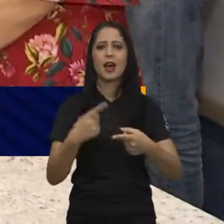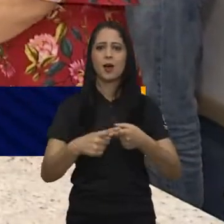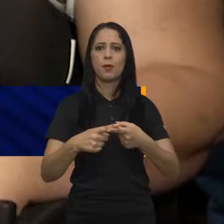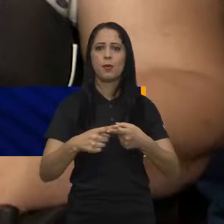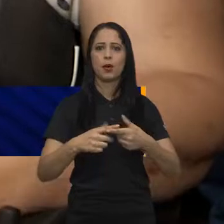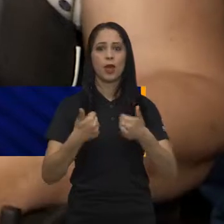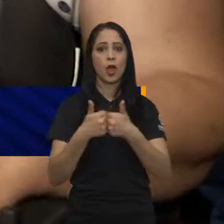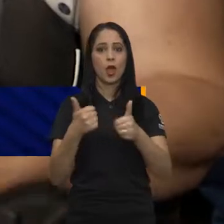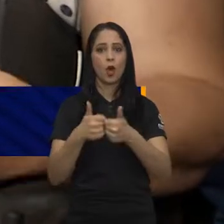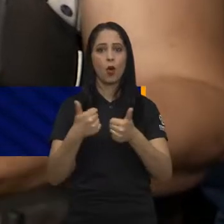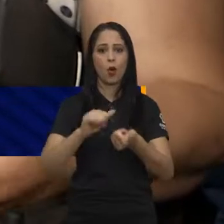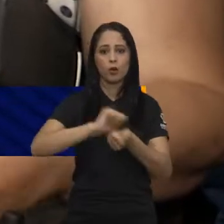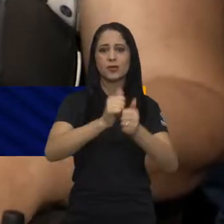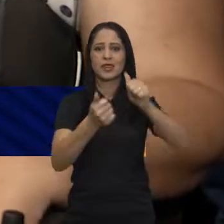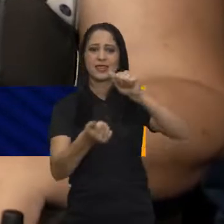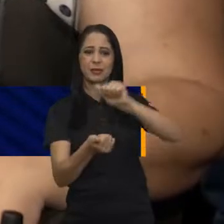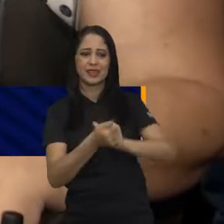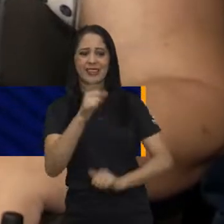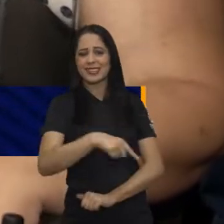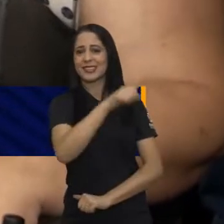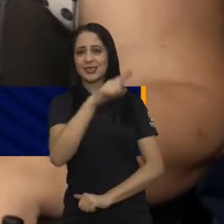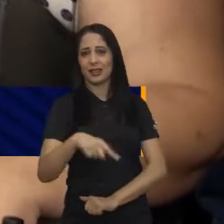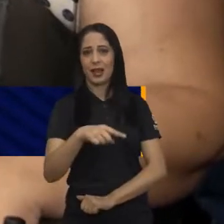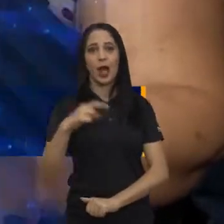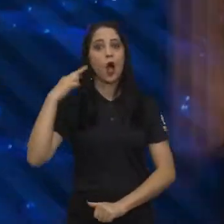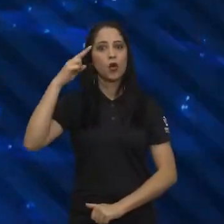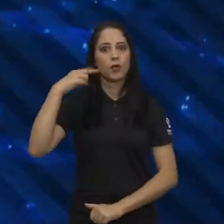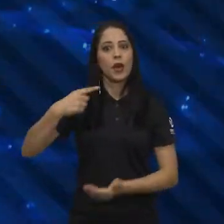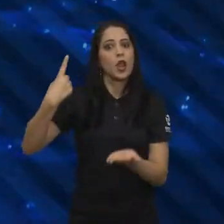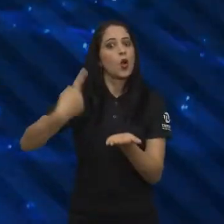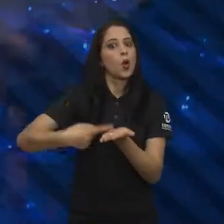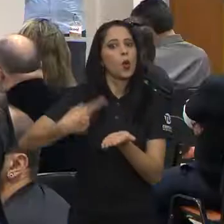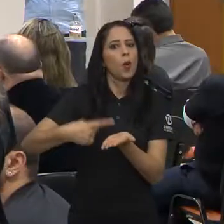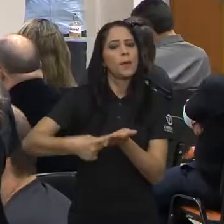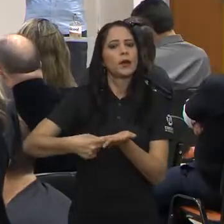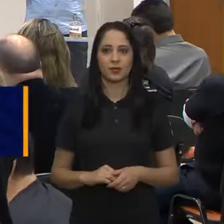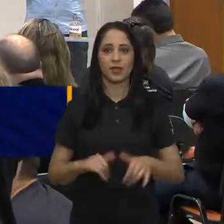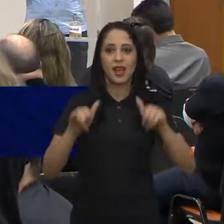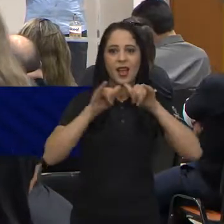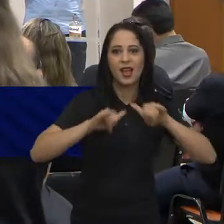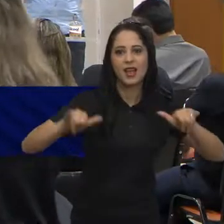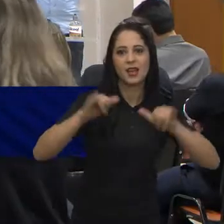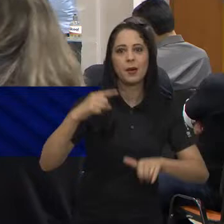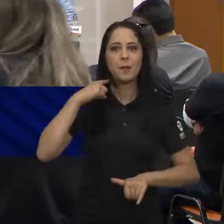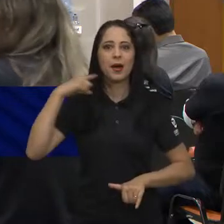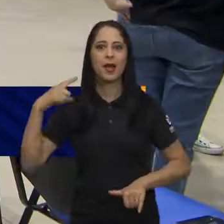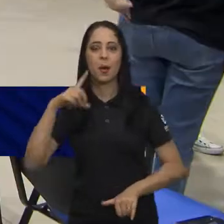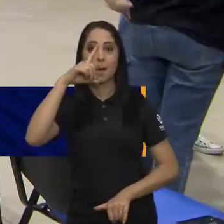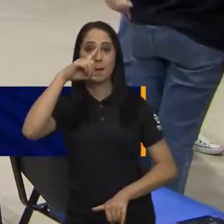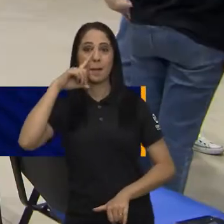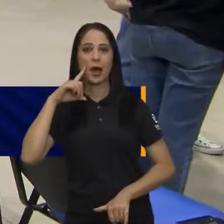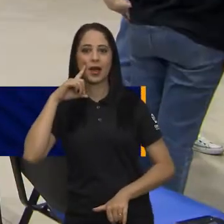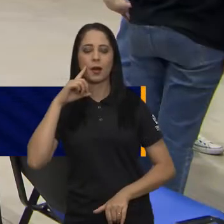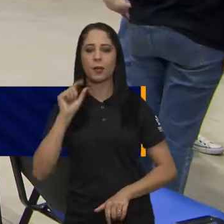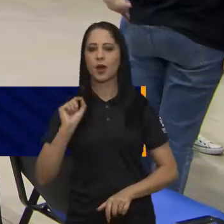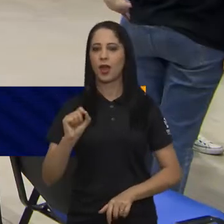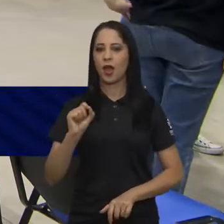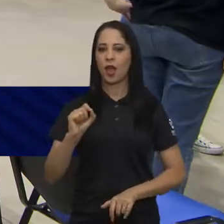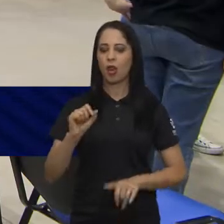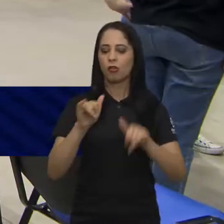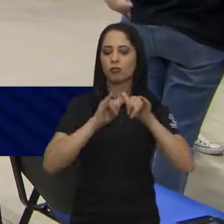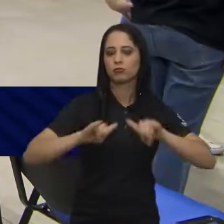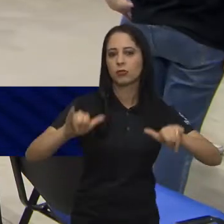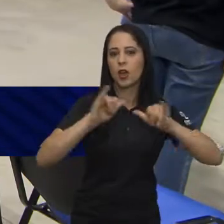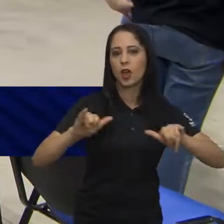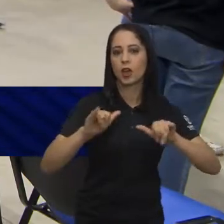adaptado vereadores se comprometeram apurar a situação campanha maior Amarelo reforça a consciência sobre